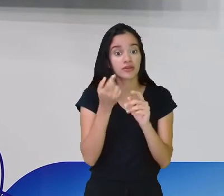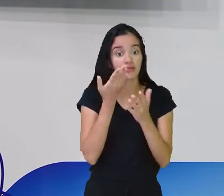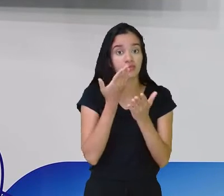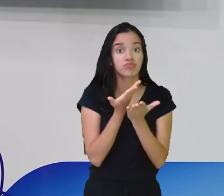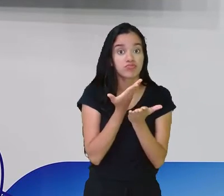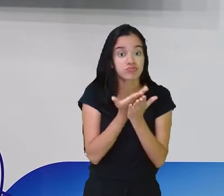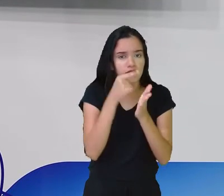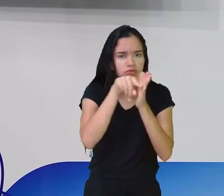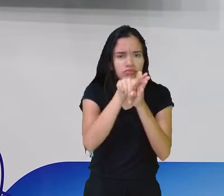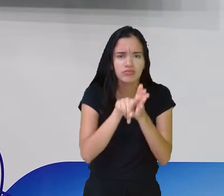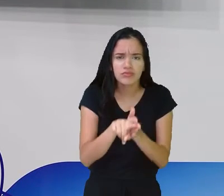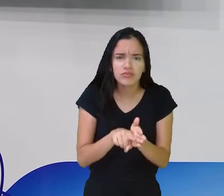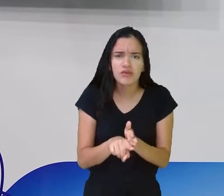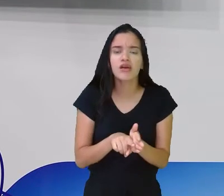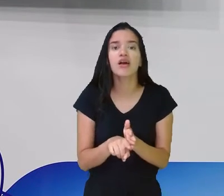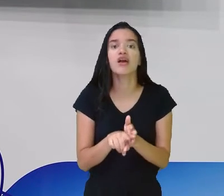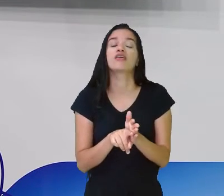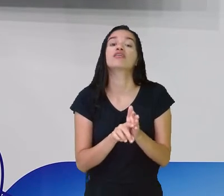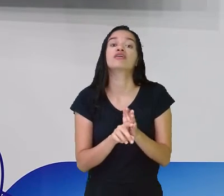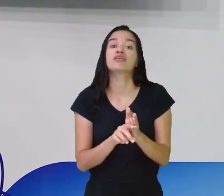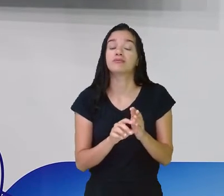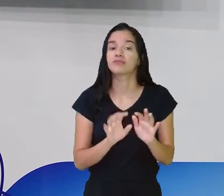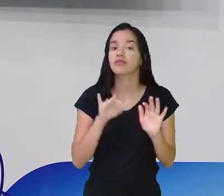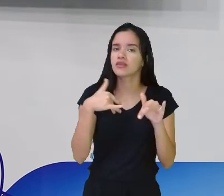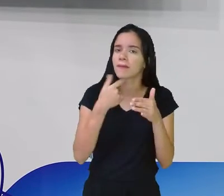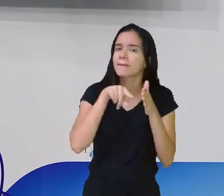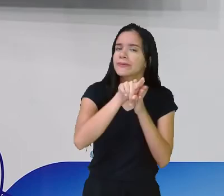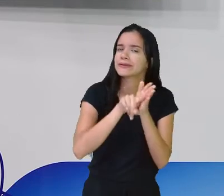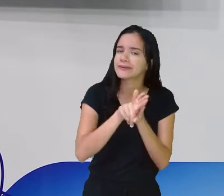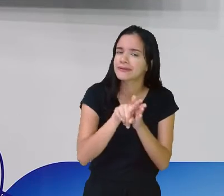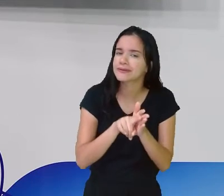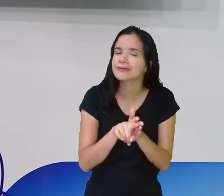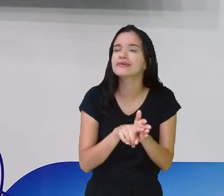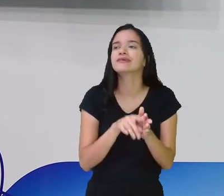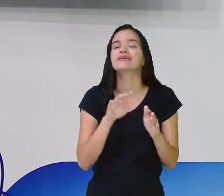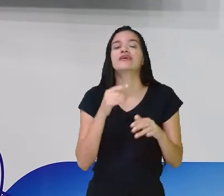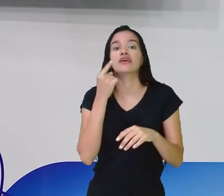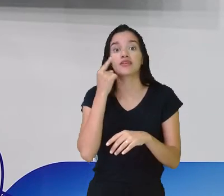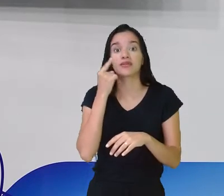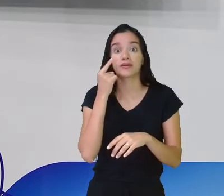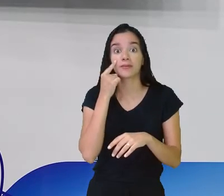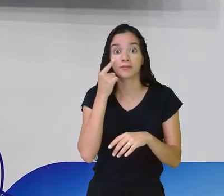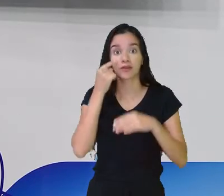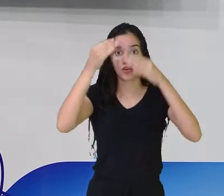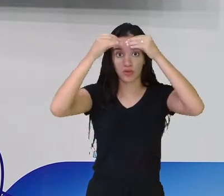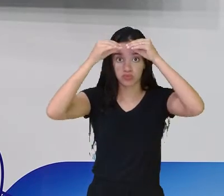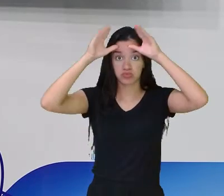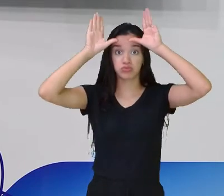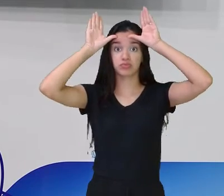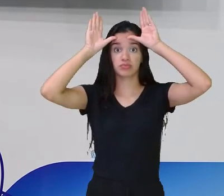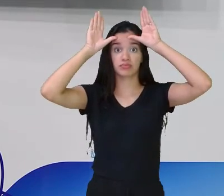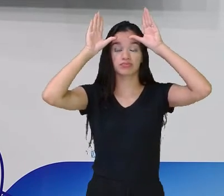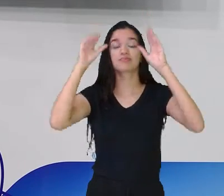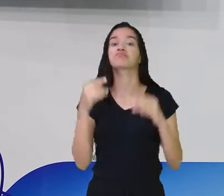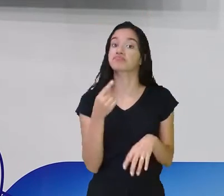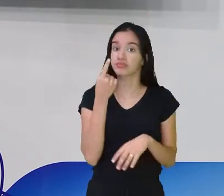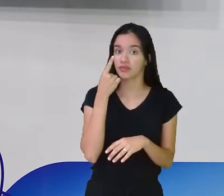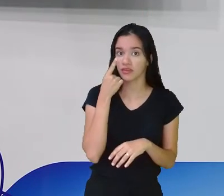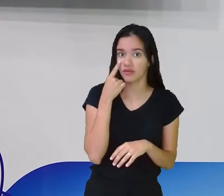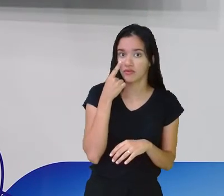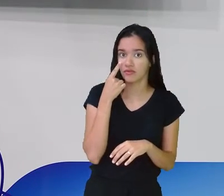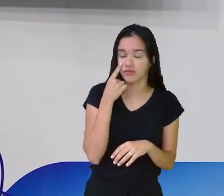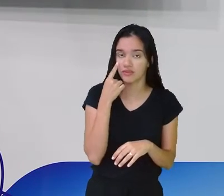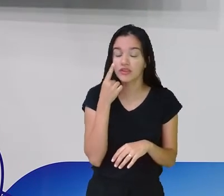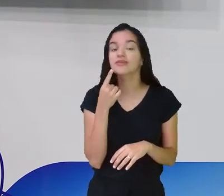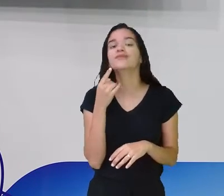Todas as aulas. Você, após a terceira, dar aquela pesquisada, aumentar o teu conhecimento. Então, vejam aqui, fica aí